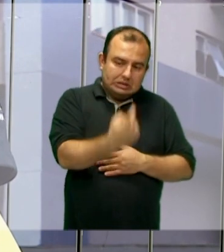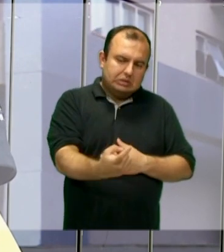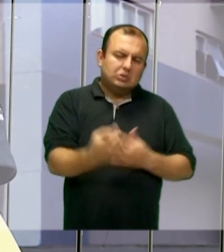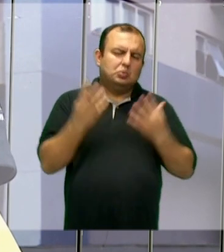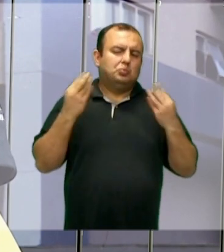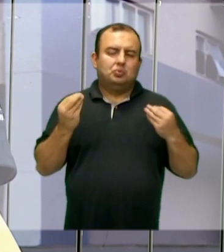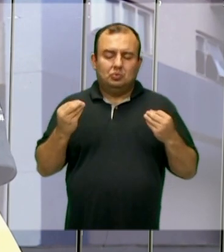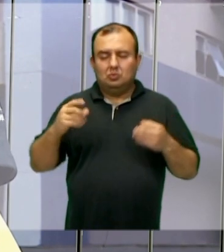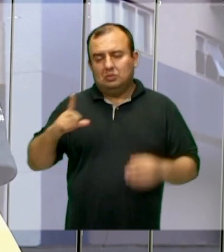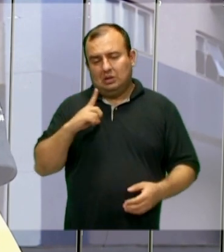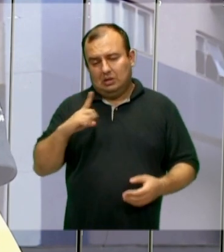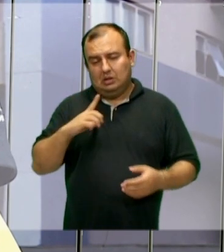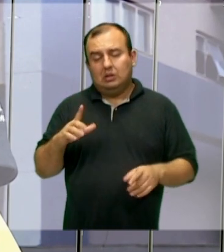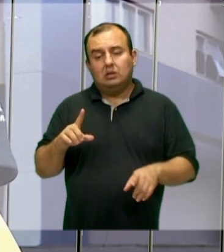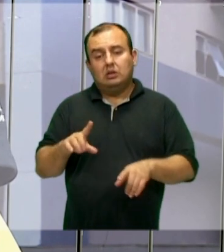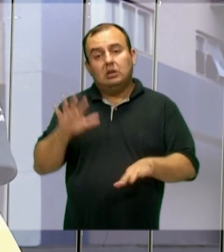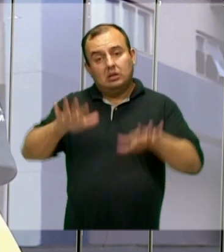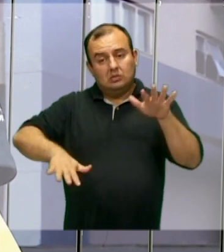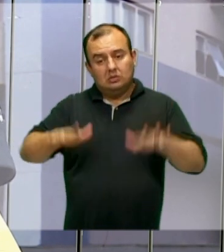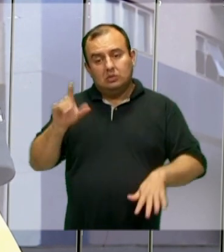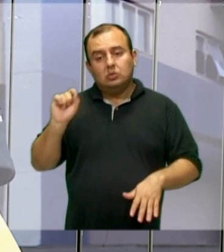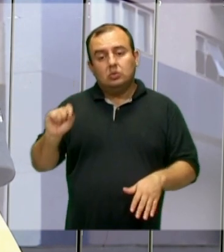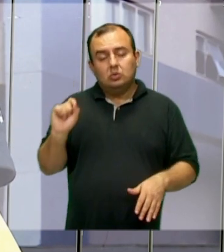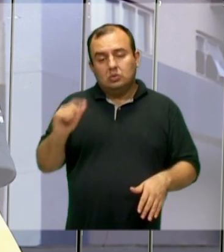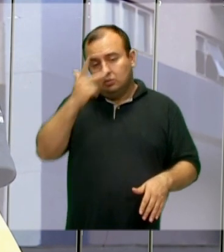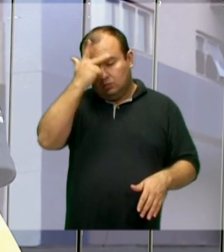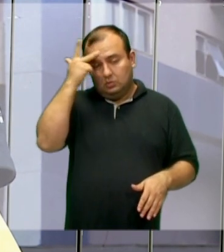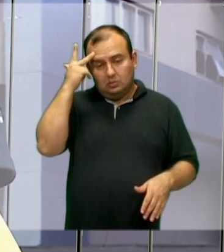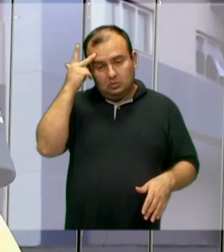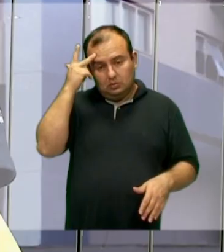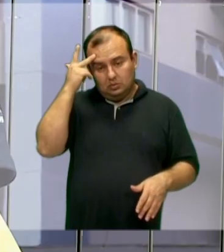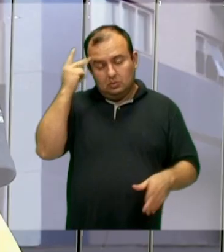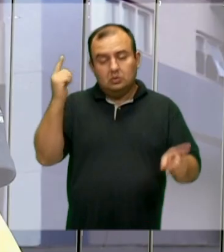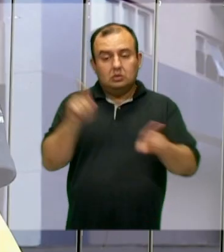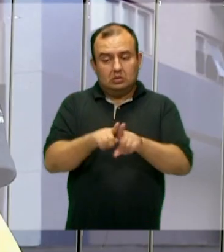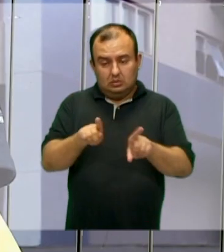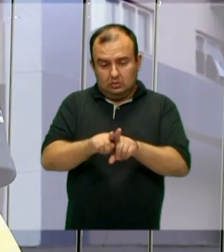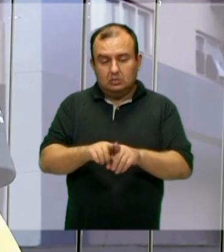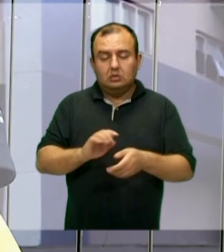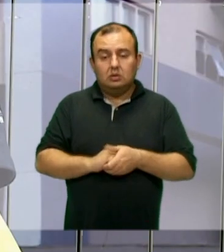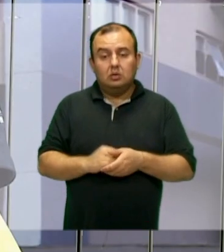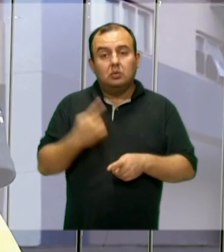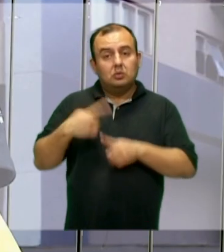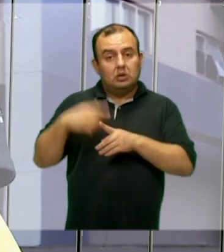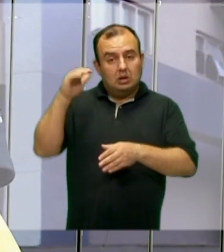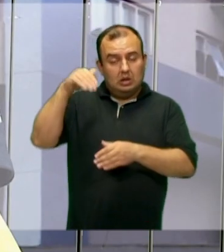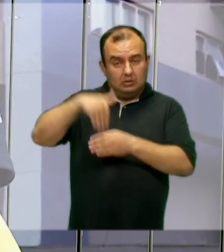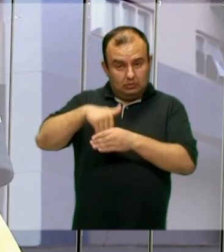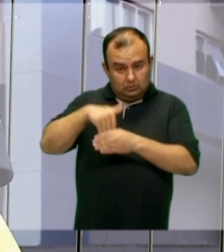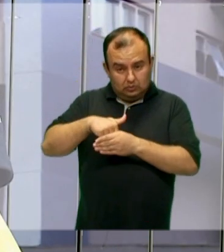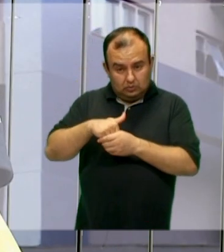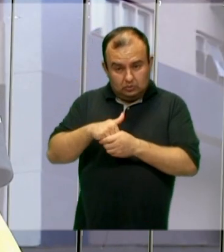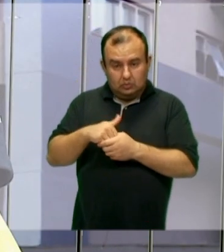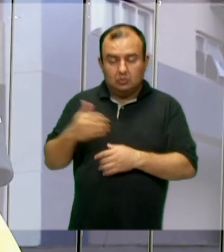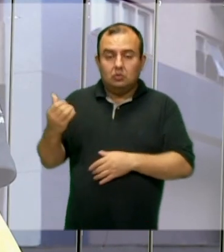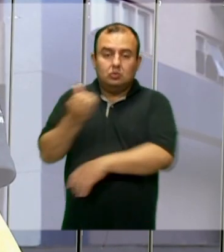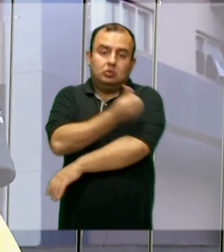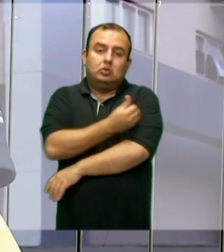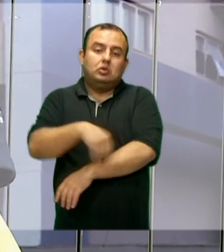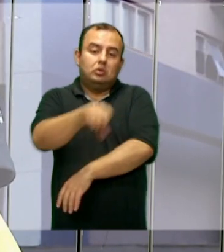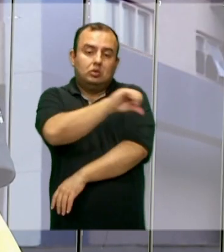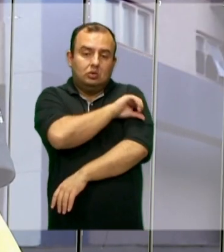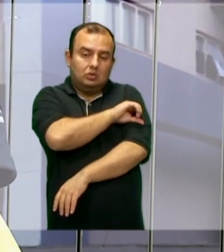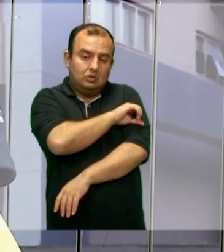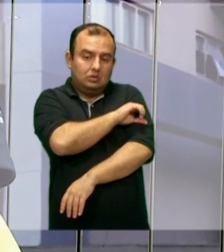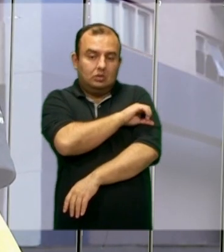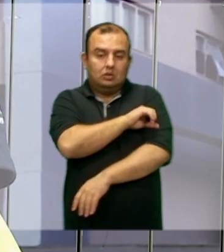isso. E às vezes até pessoas menorzinhas, né, porque a eleição, né, ocorreu do pessoal do 6º ao 9º. Às vezes tem